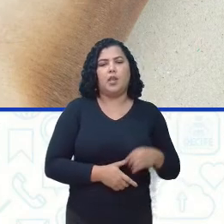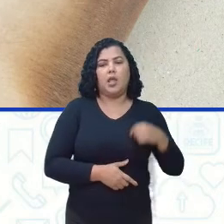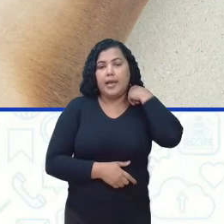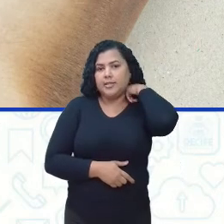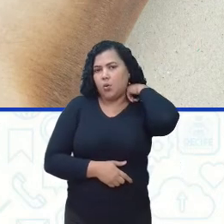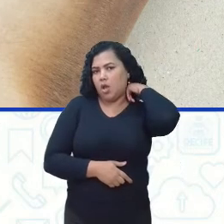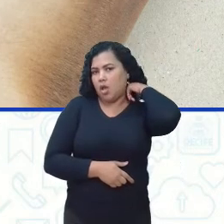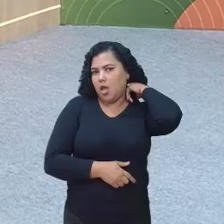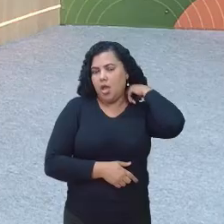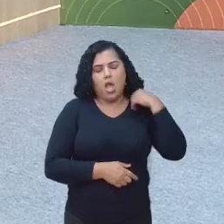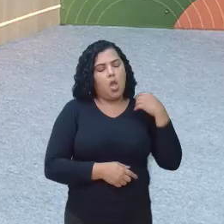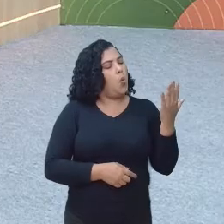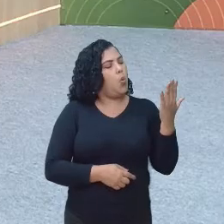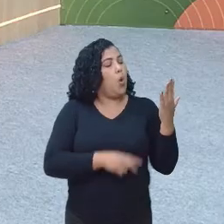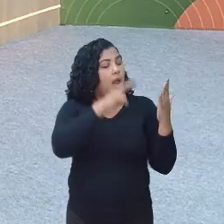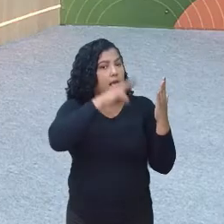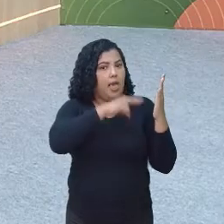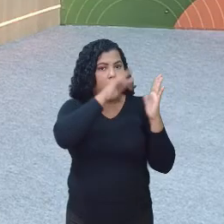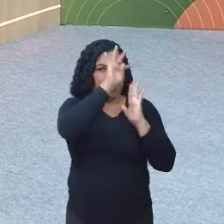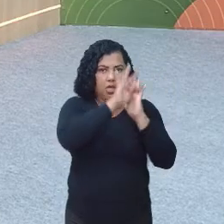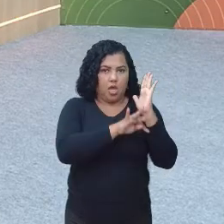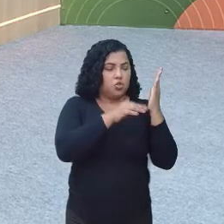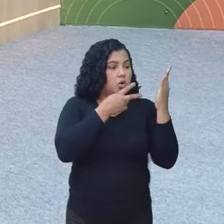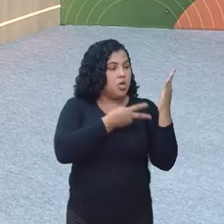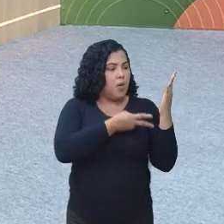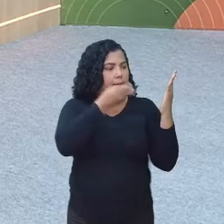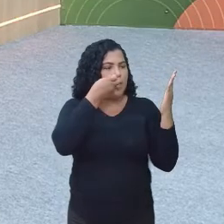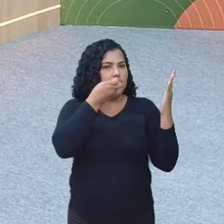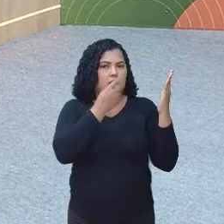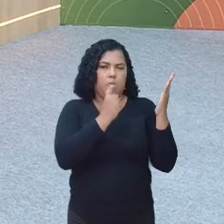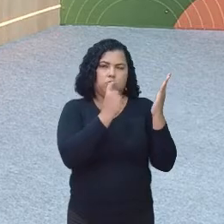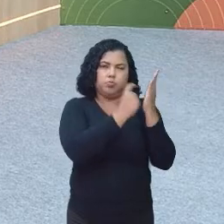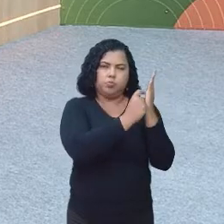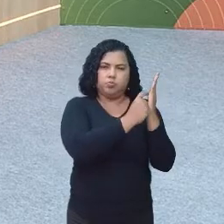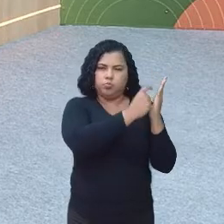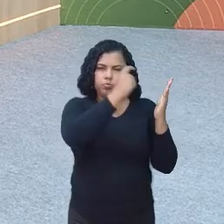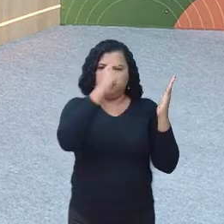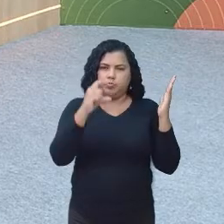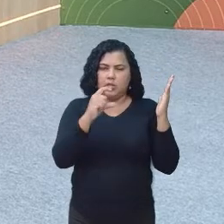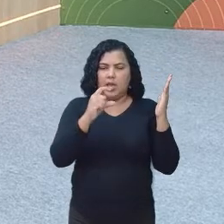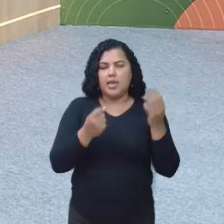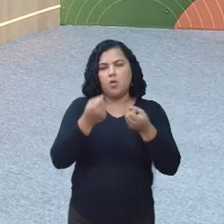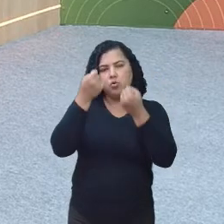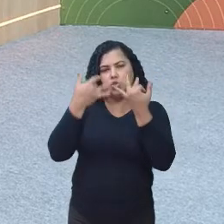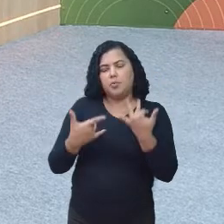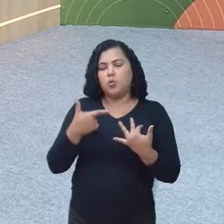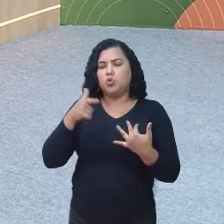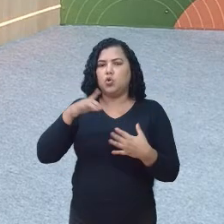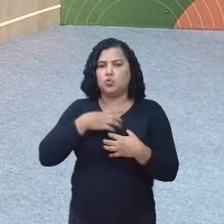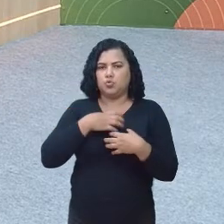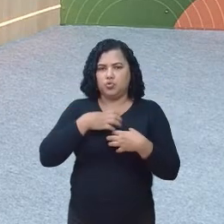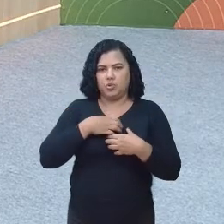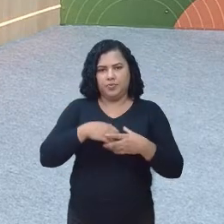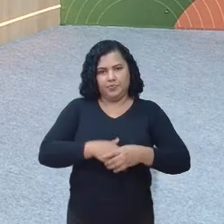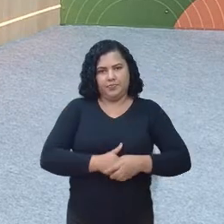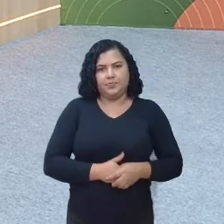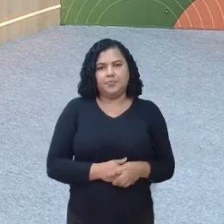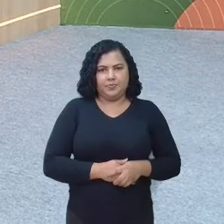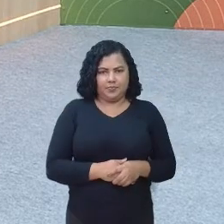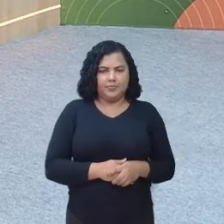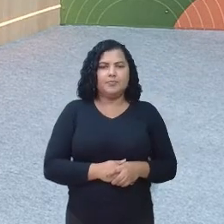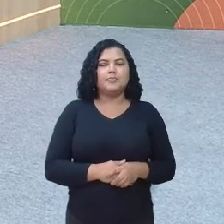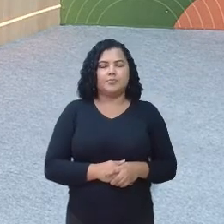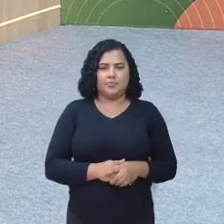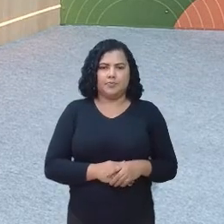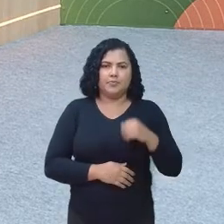eu digo com outras palavras aquilo que o meu texto está dizendo. Então, quando eu vou ler uma notícia, uma reportagem, um artigo de opinião, eu posso